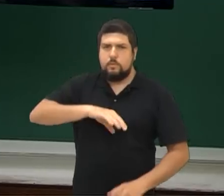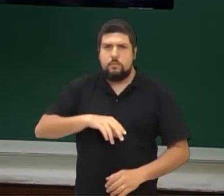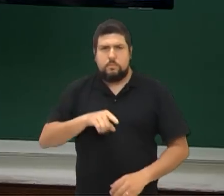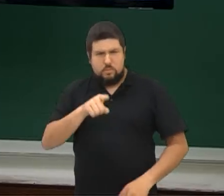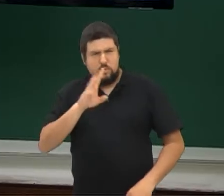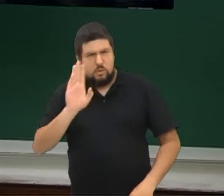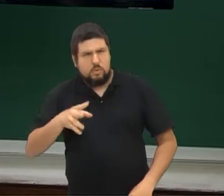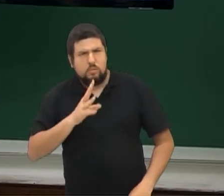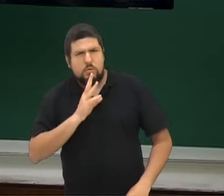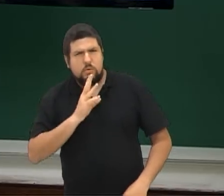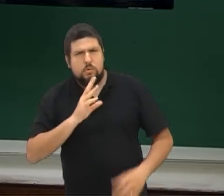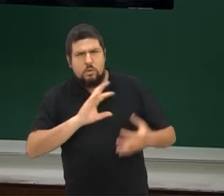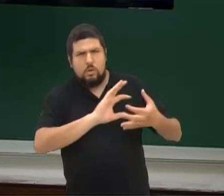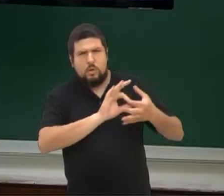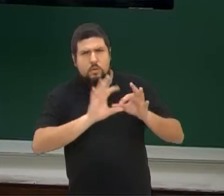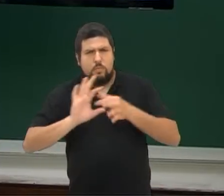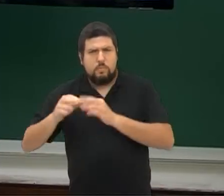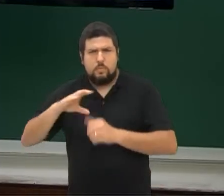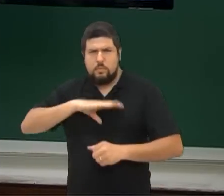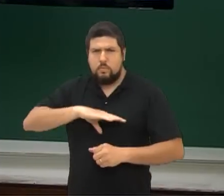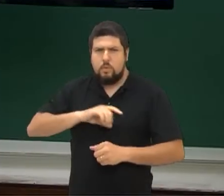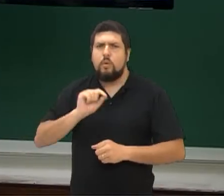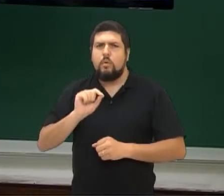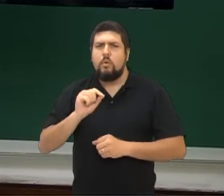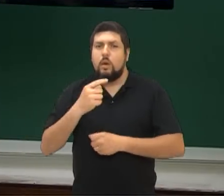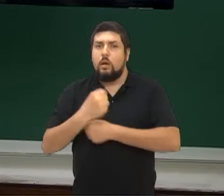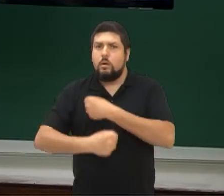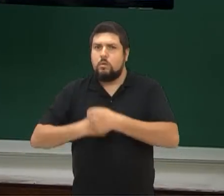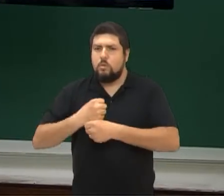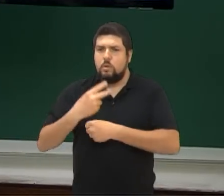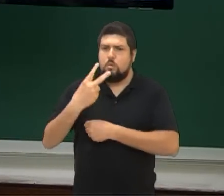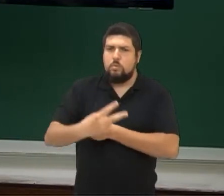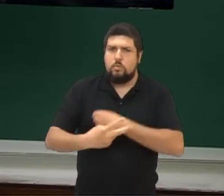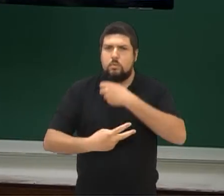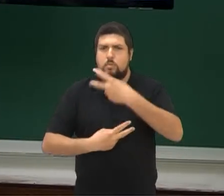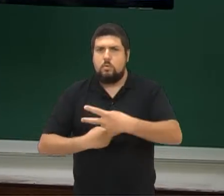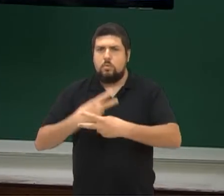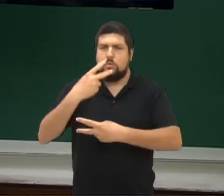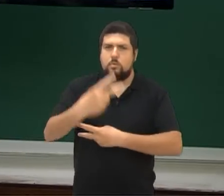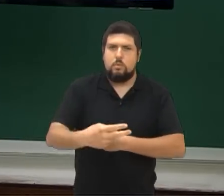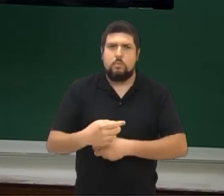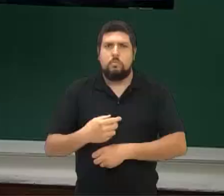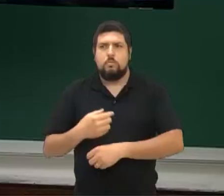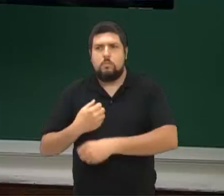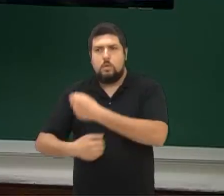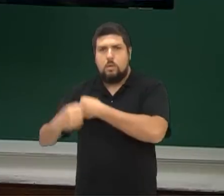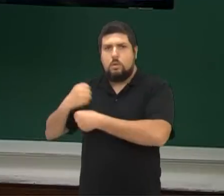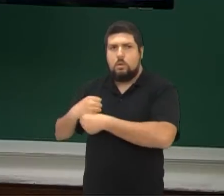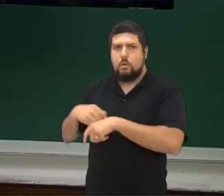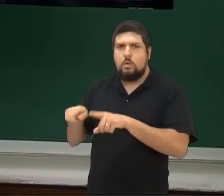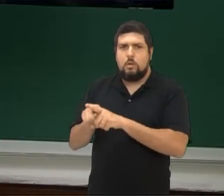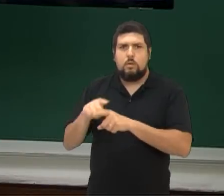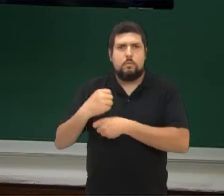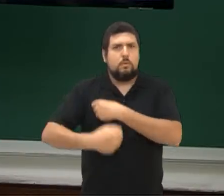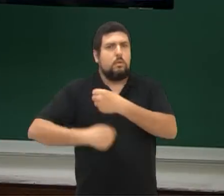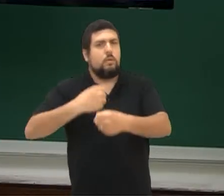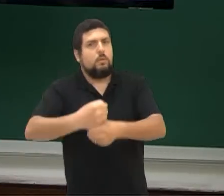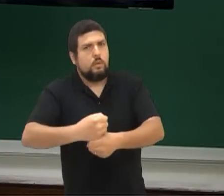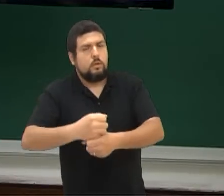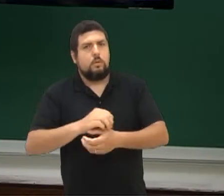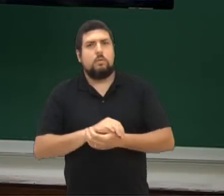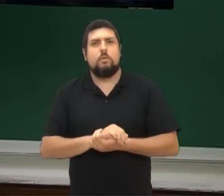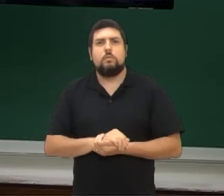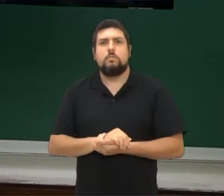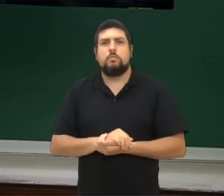Portuguesa? Ela acontece a cada 2 anos, ou seja, aconteceu ano passado e vai ter ano que vem de volta, tá? Todas as